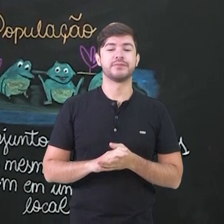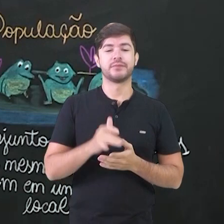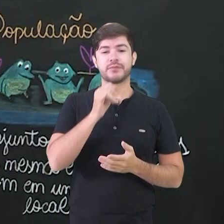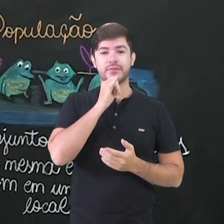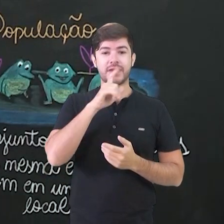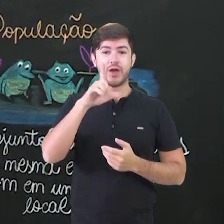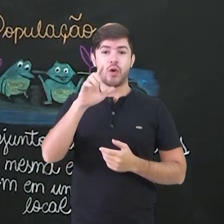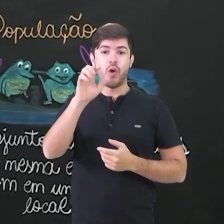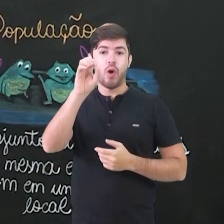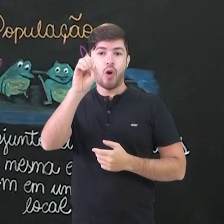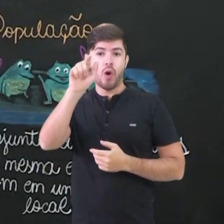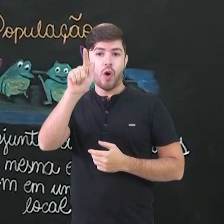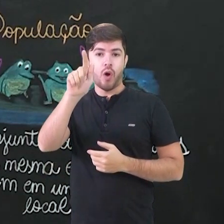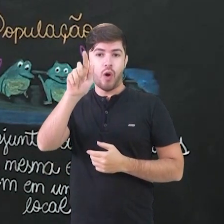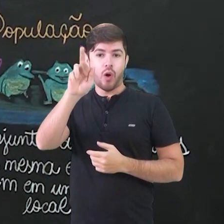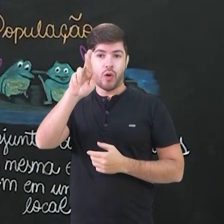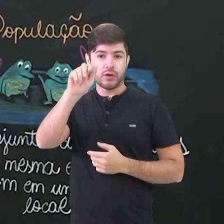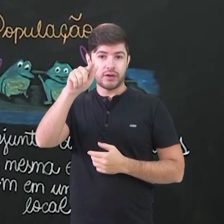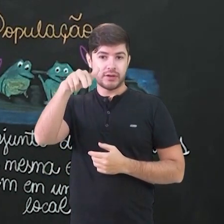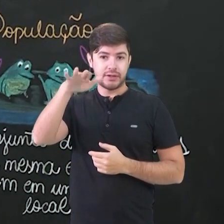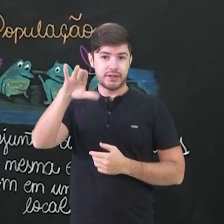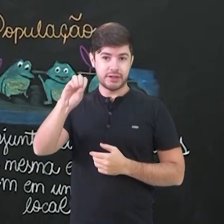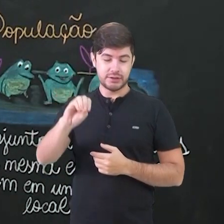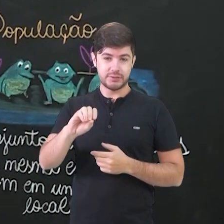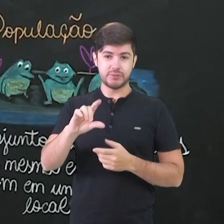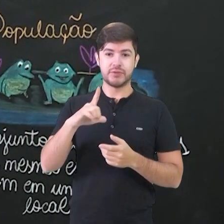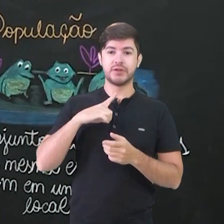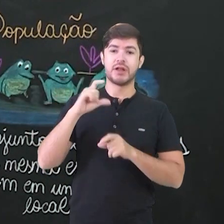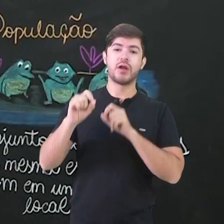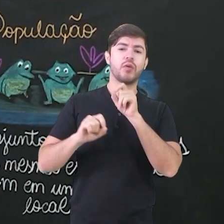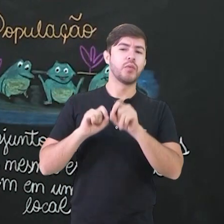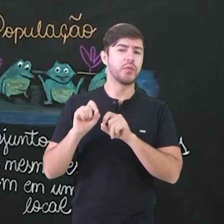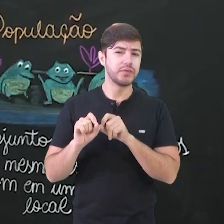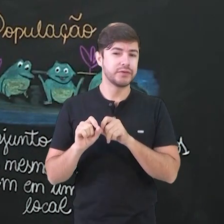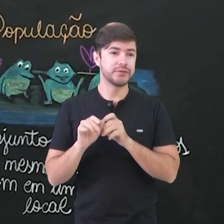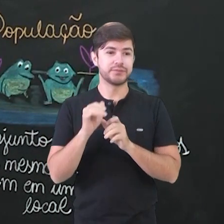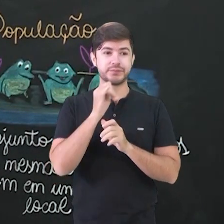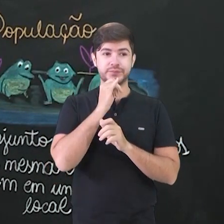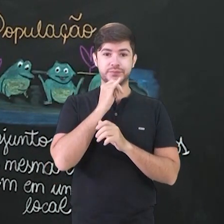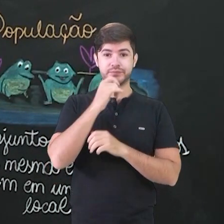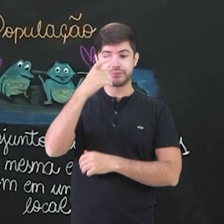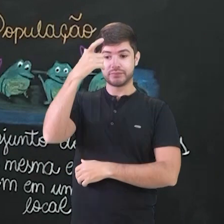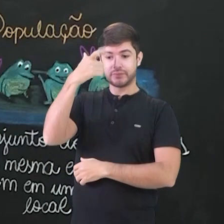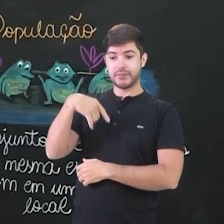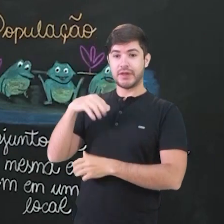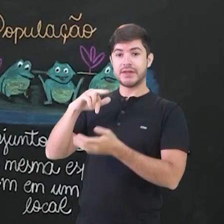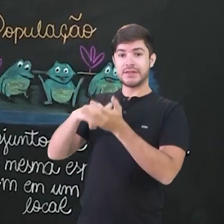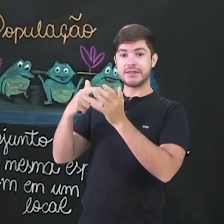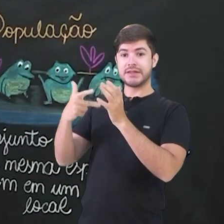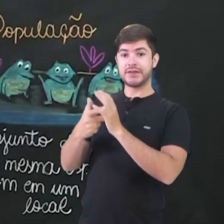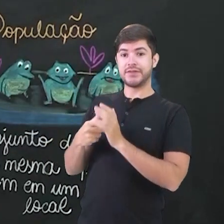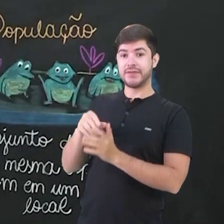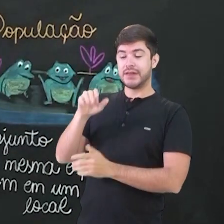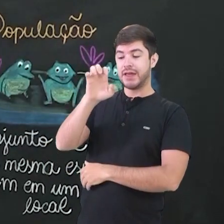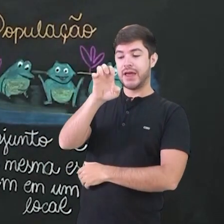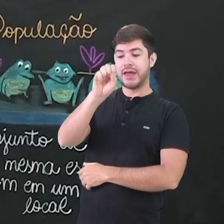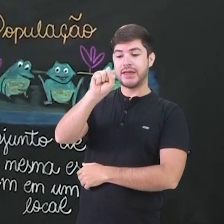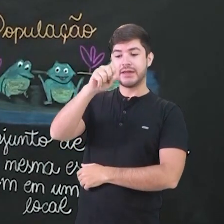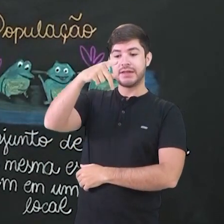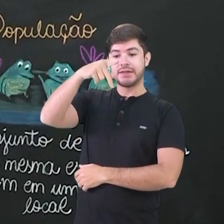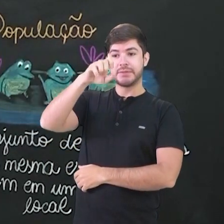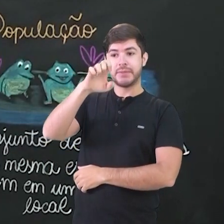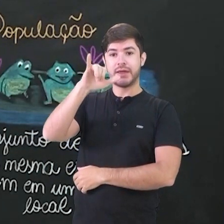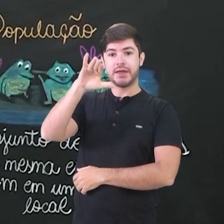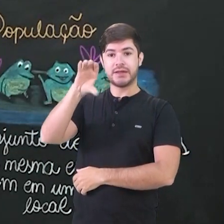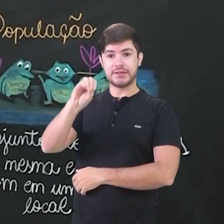a gente tem uma definição para ele, uma espécie. Eu e você somos uma espécie, a espécie humana. Aqui eu